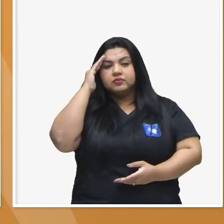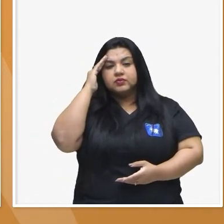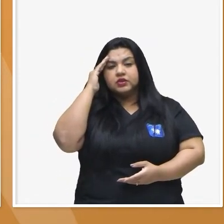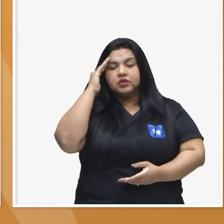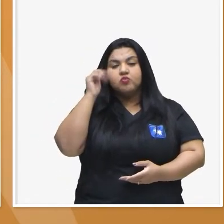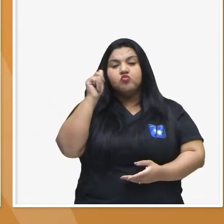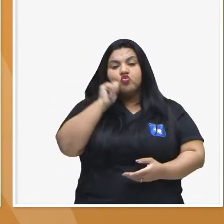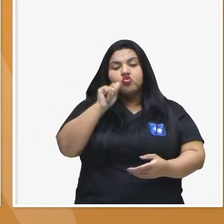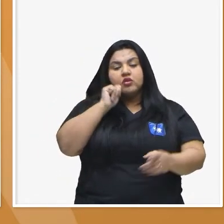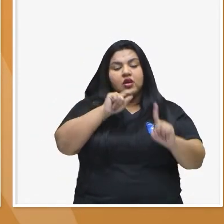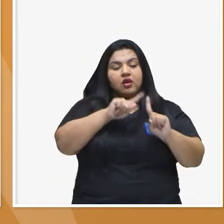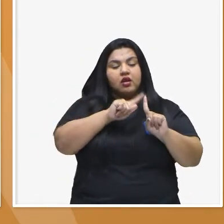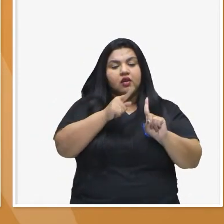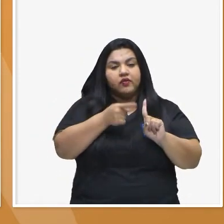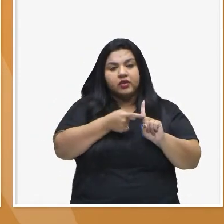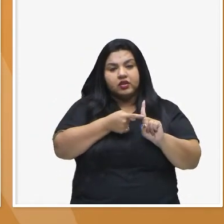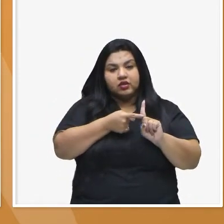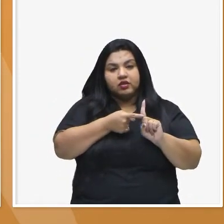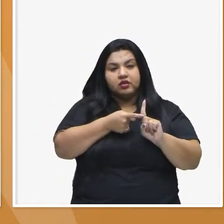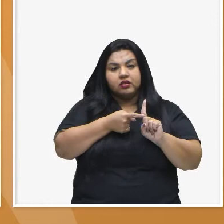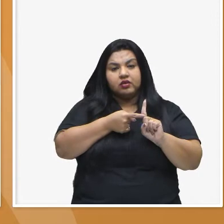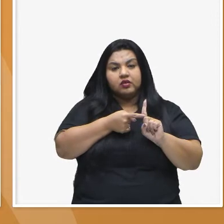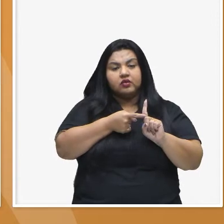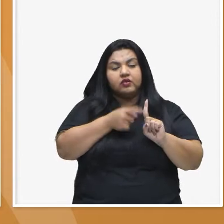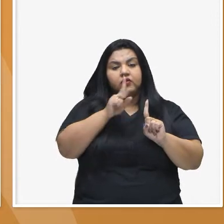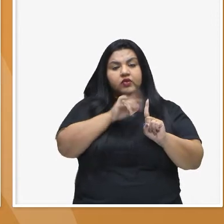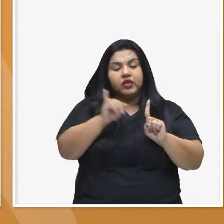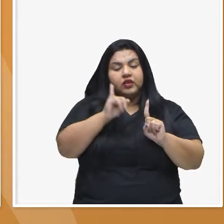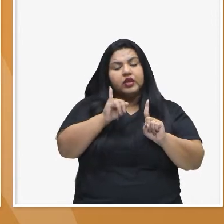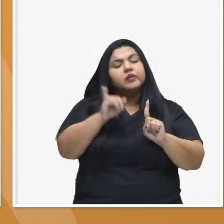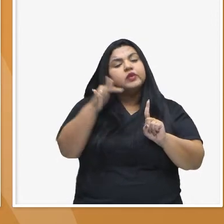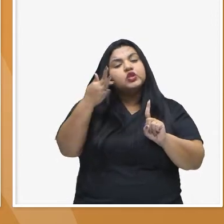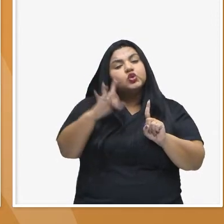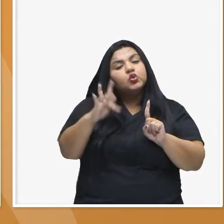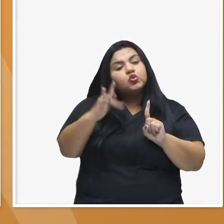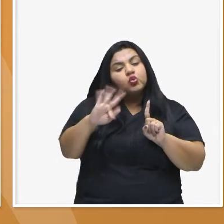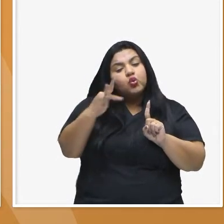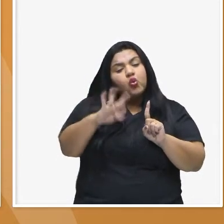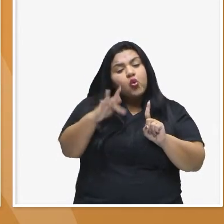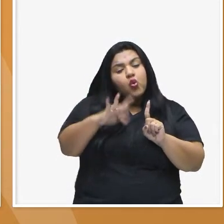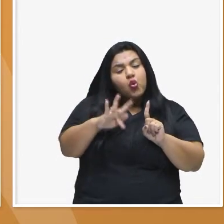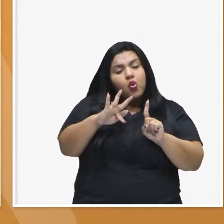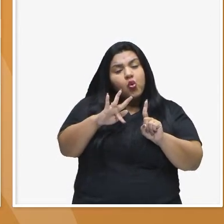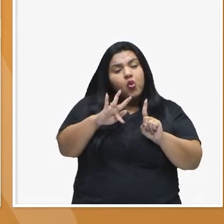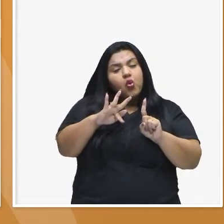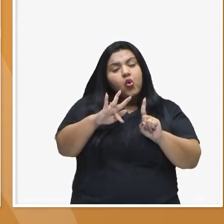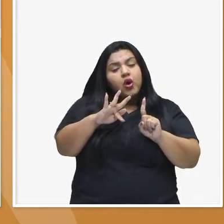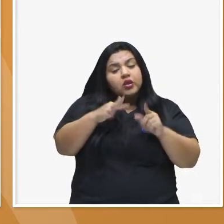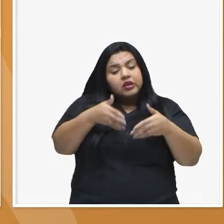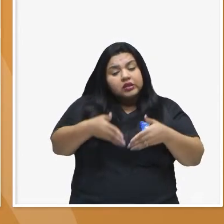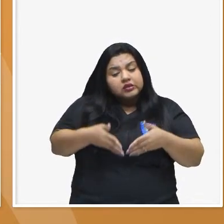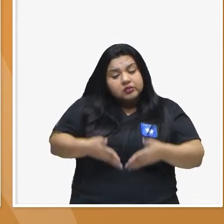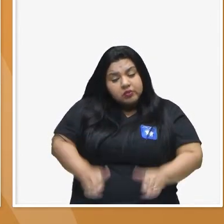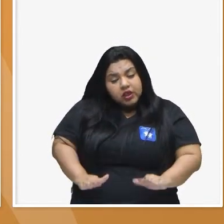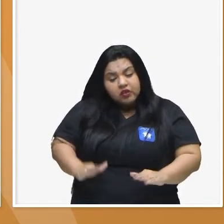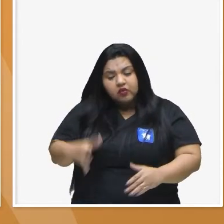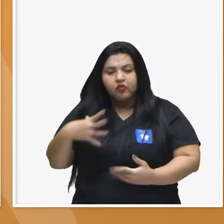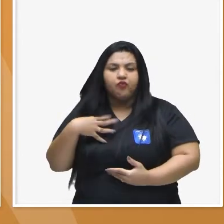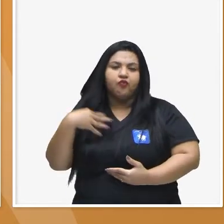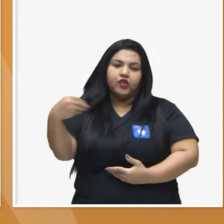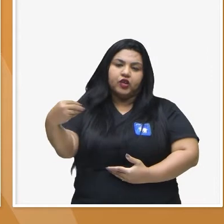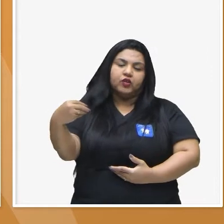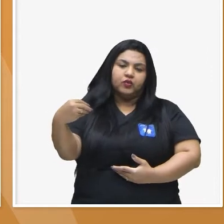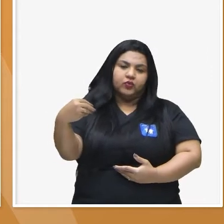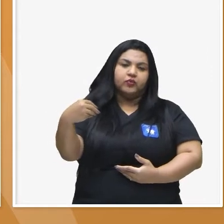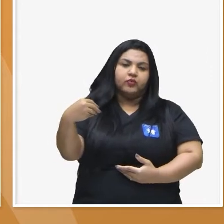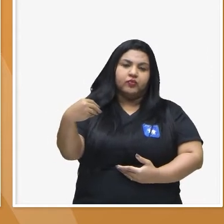mulher grávida, ela vai passar pela dor do parto para que nasça o filho, né? Então, você vê que